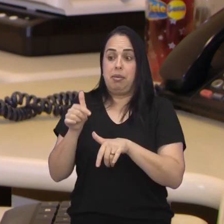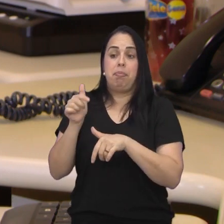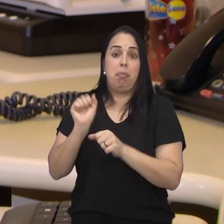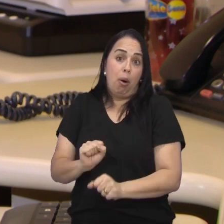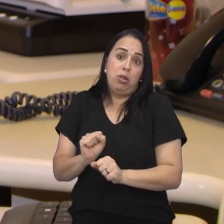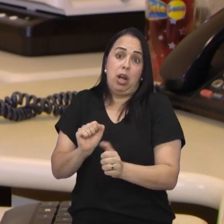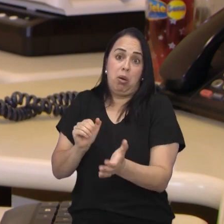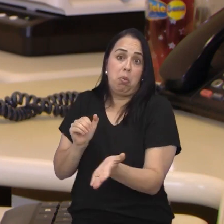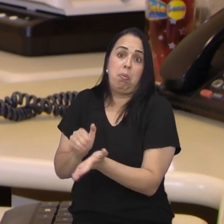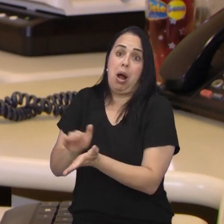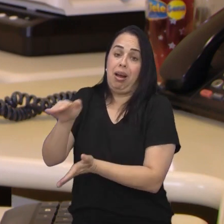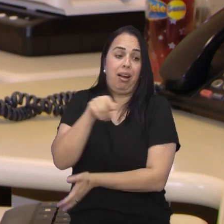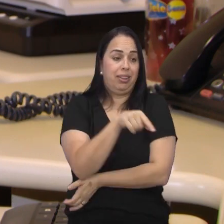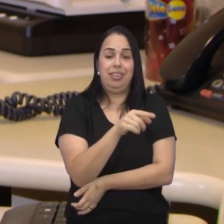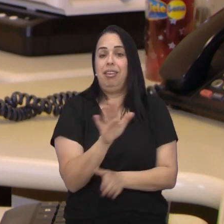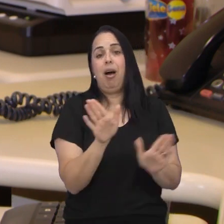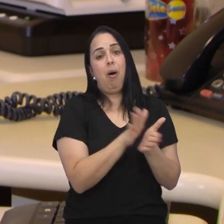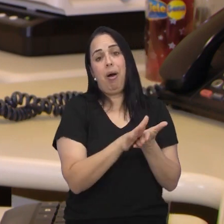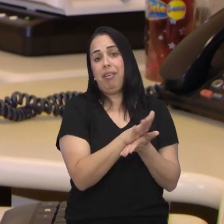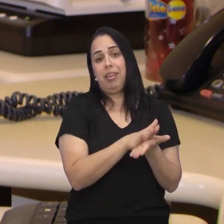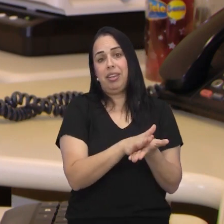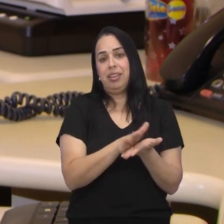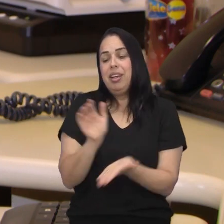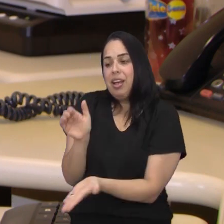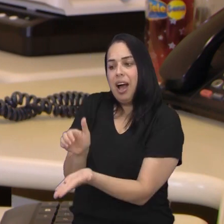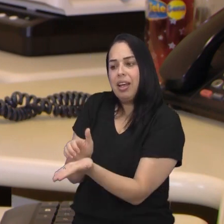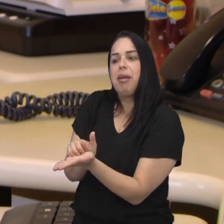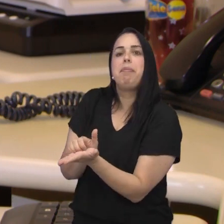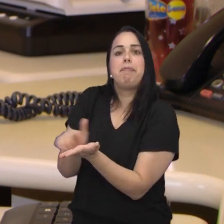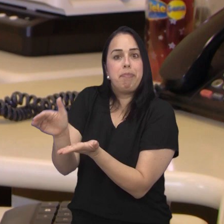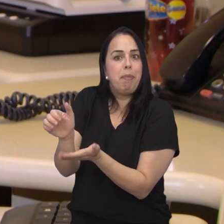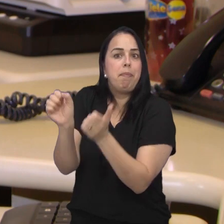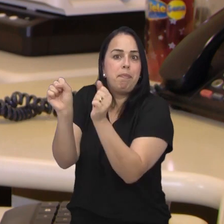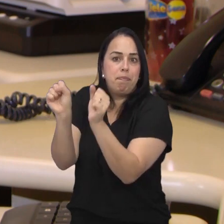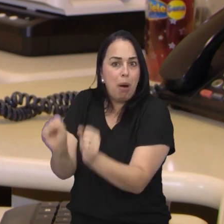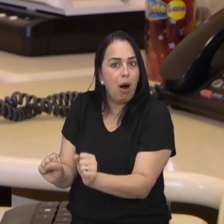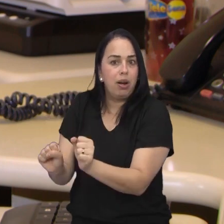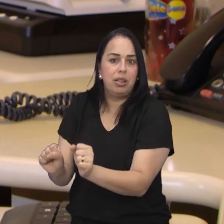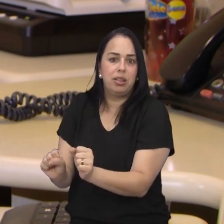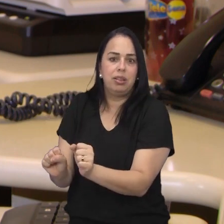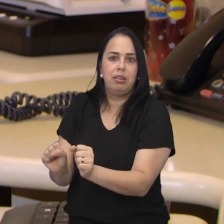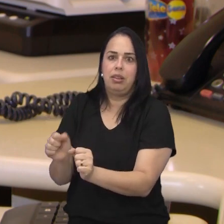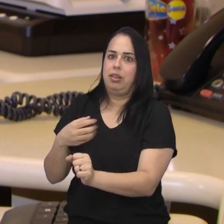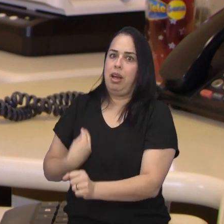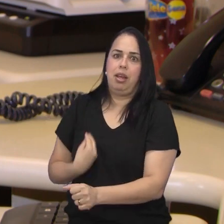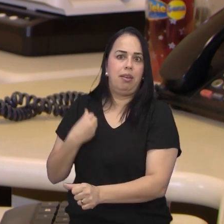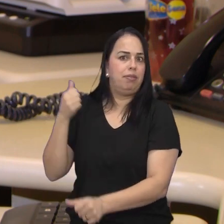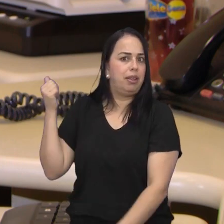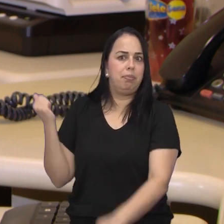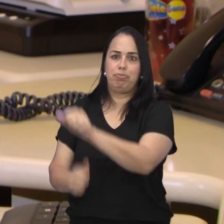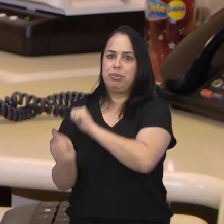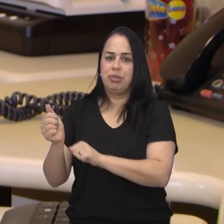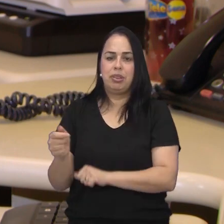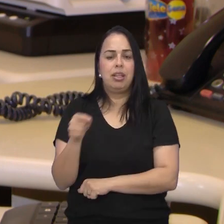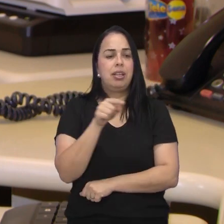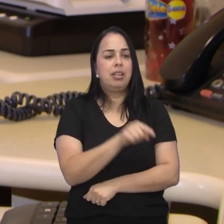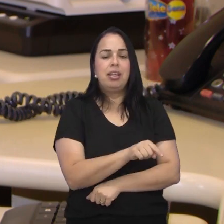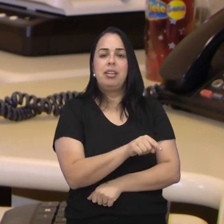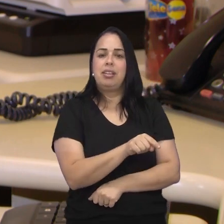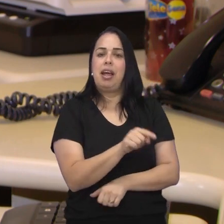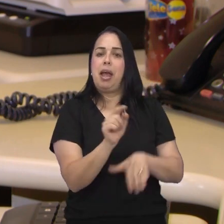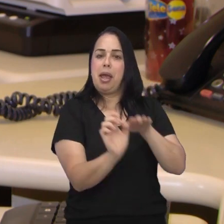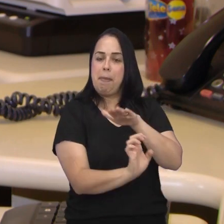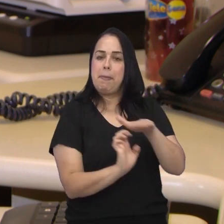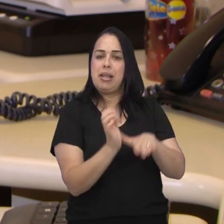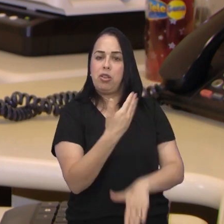outra você pode ser mandado embora, né? Uma empresa pode te demitir, alguma coisa desse tipo, sua vida muda totalmente. E